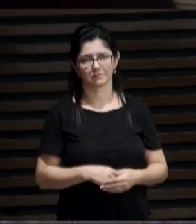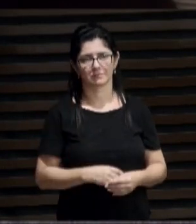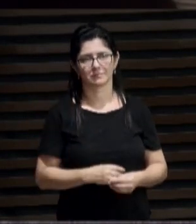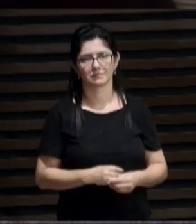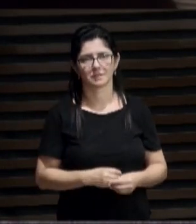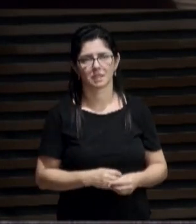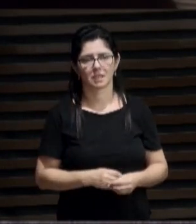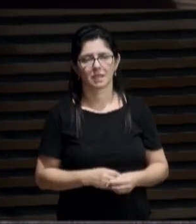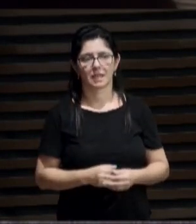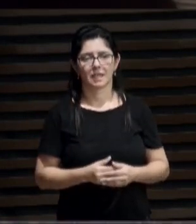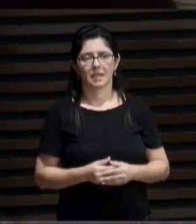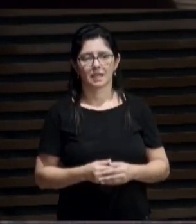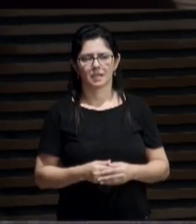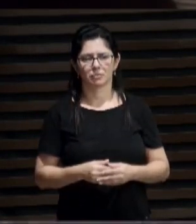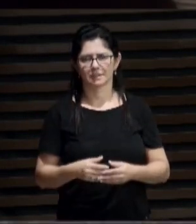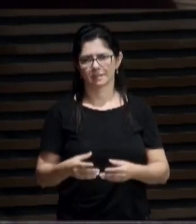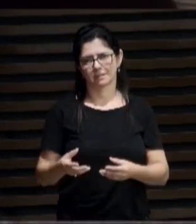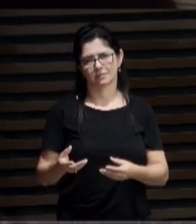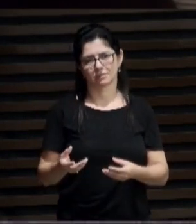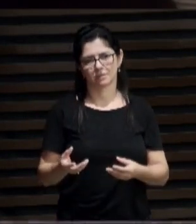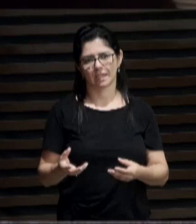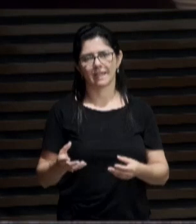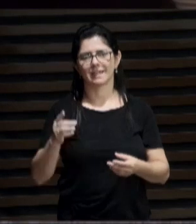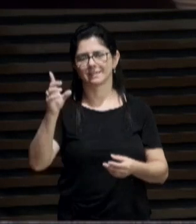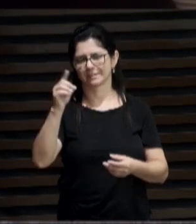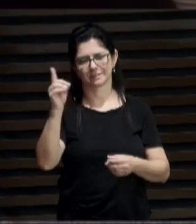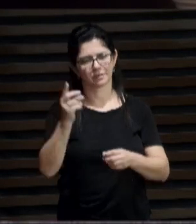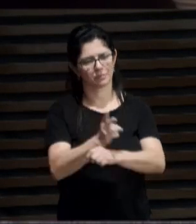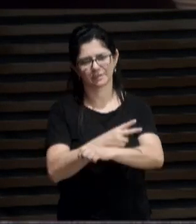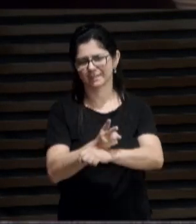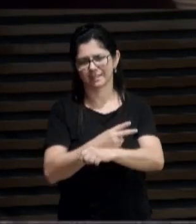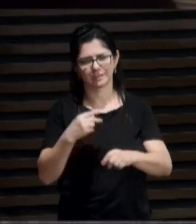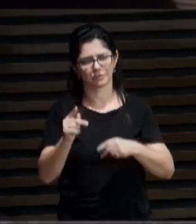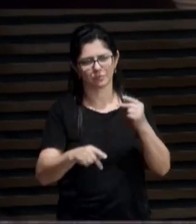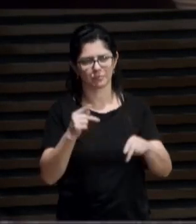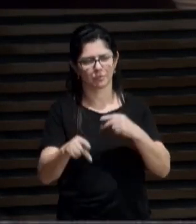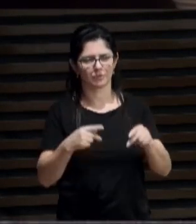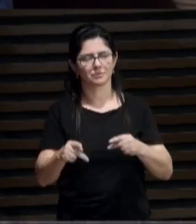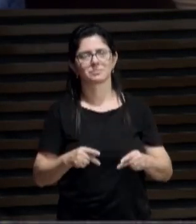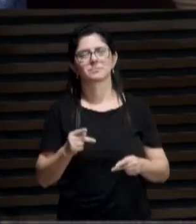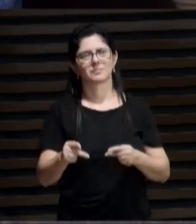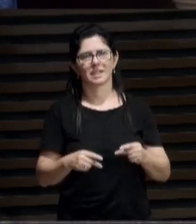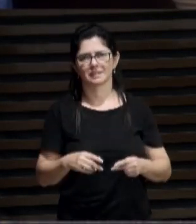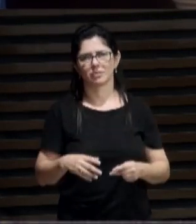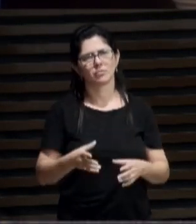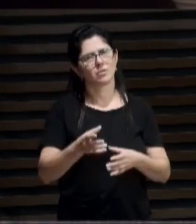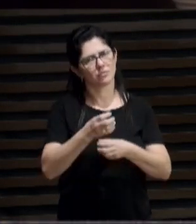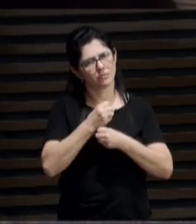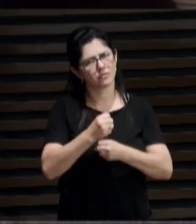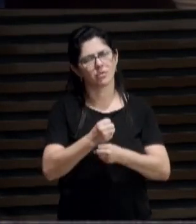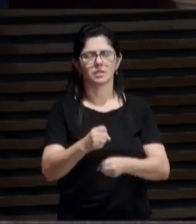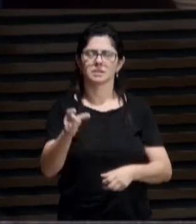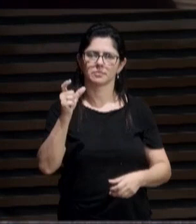buscando o povo, restaurando o povo, e novamente o povo virando as costas, e é tão forte a palavra dizendo que o